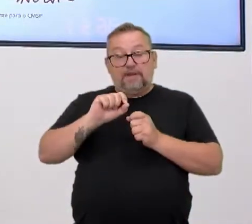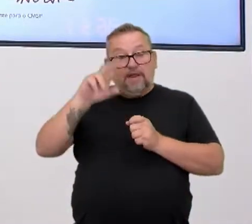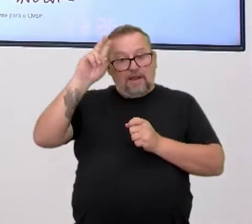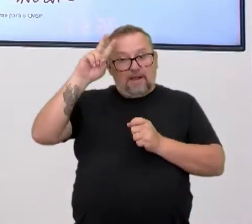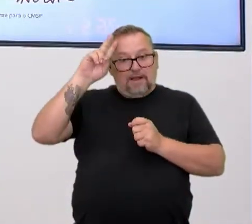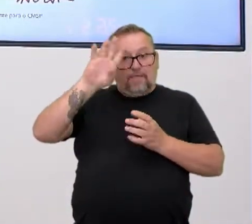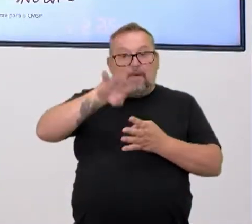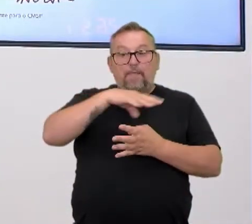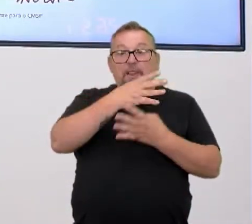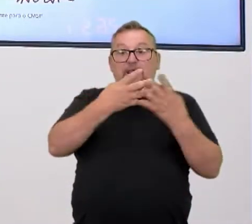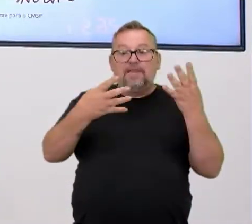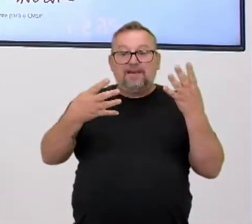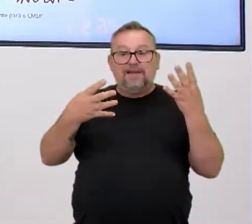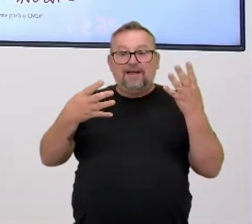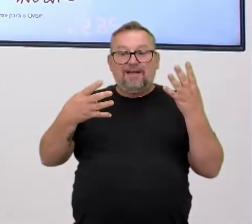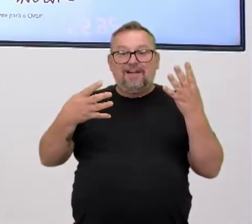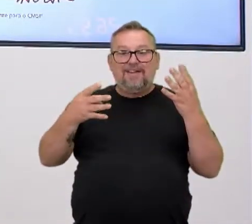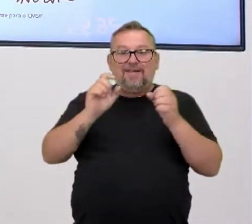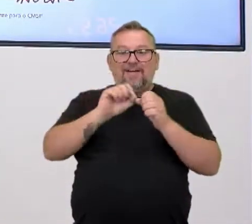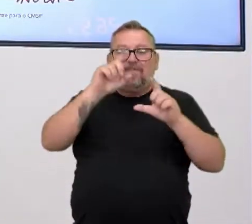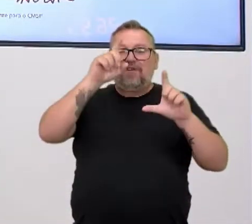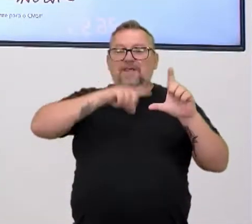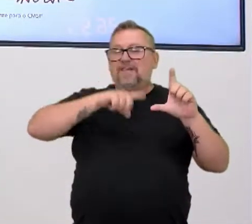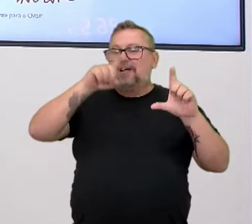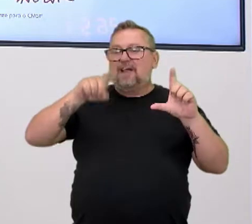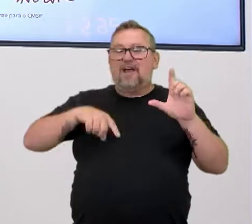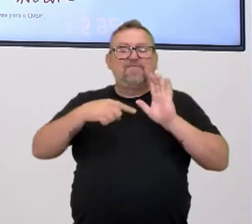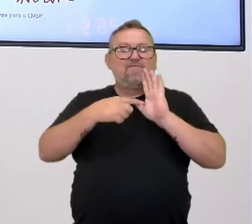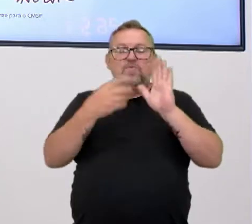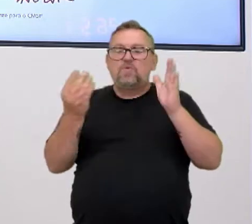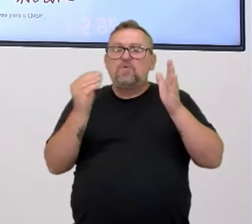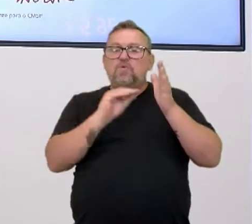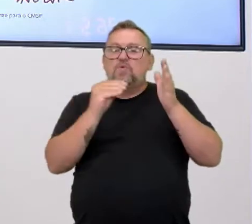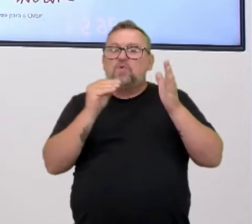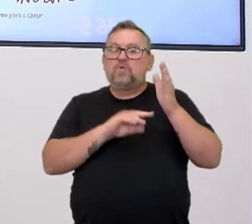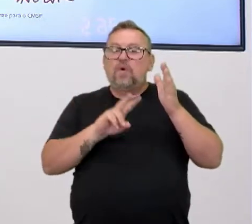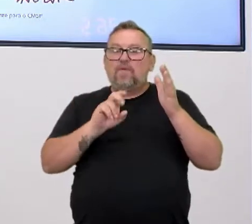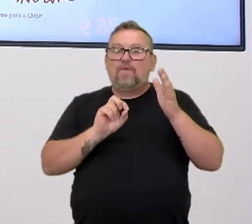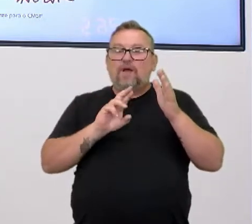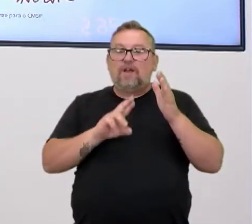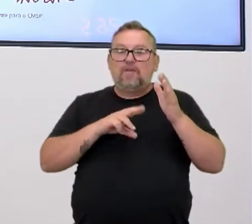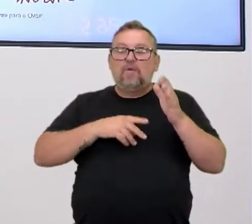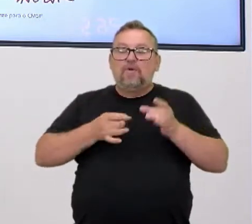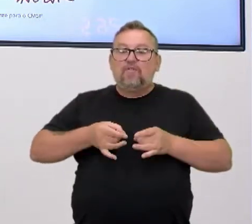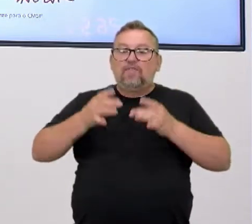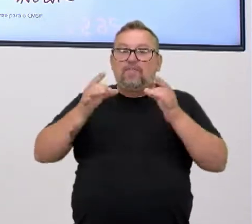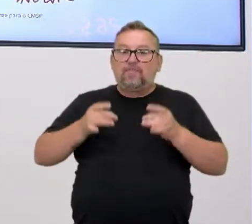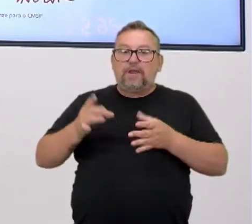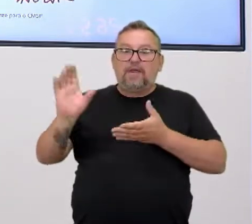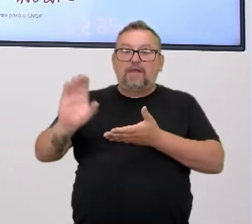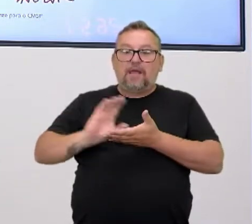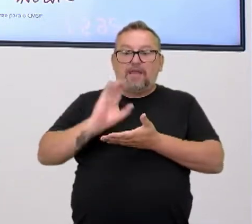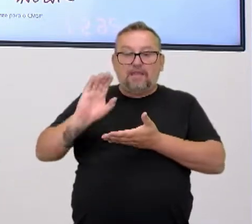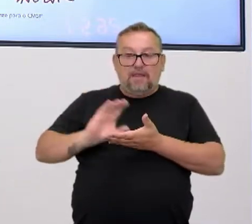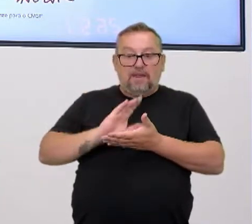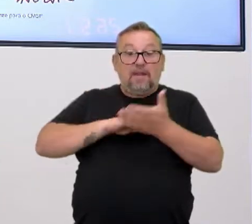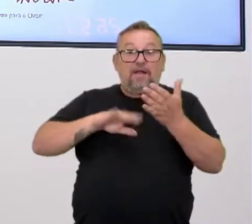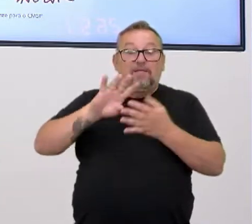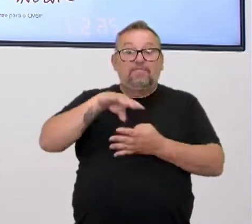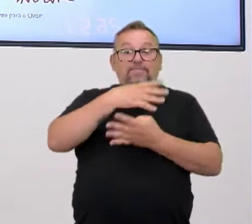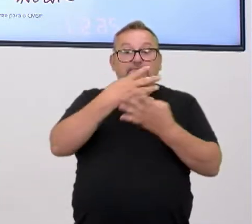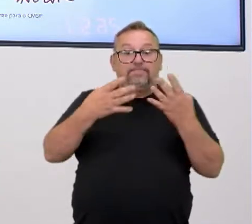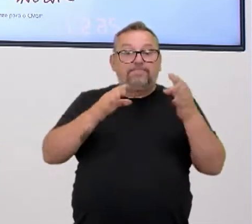planilha, né? A gente fez gráfico, indicou valores de despesa e de receita, tudo dentro de uma planilha. A